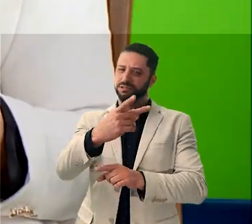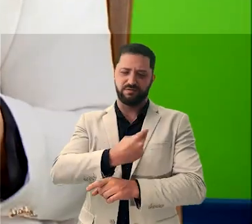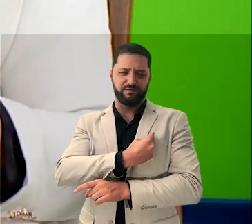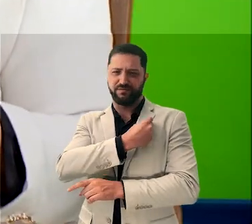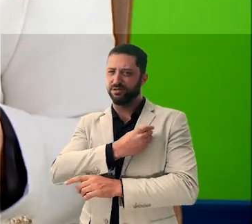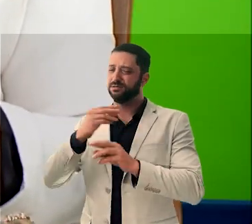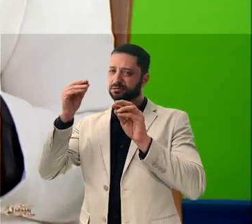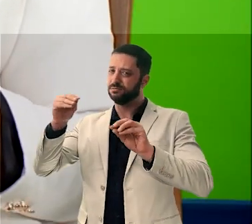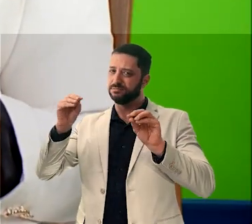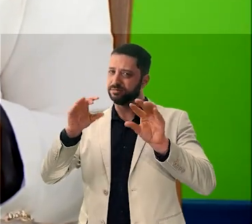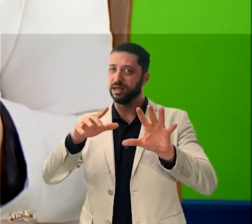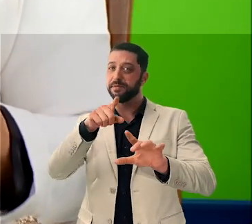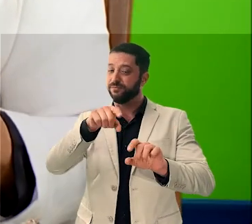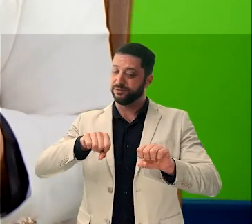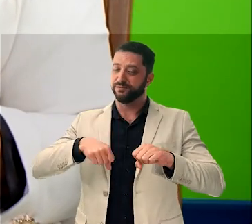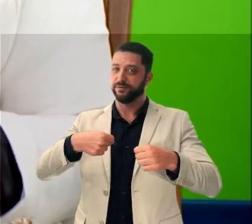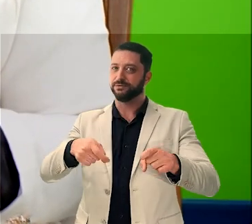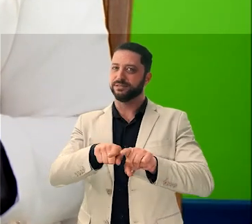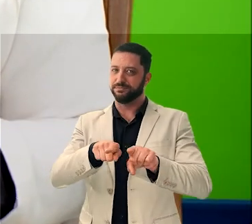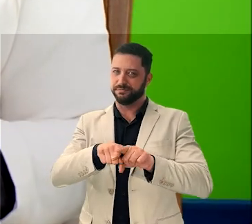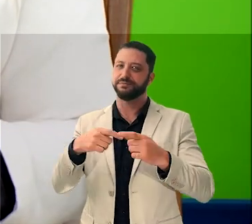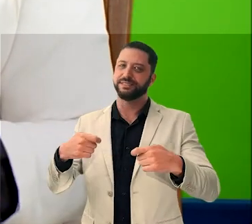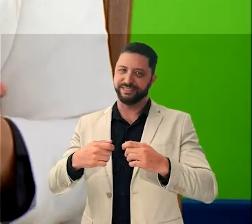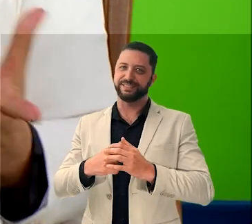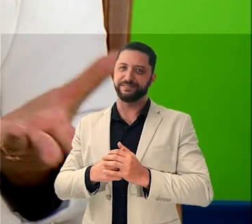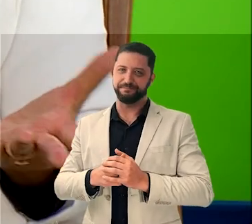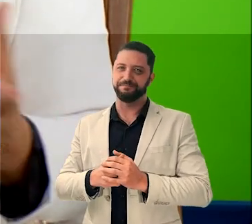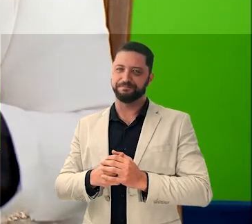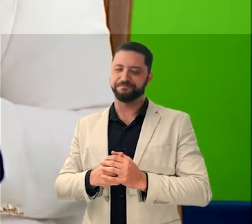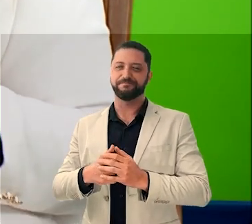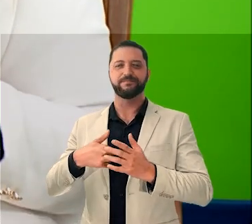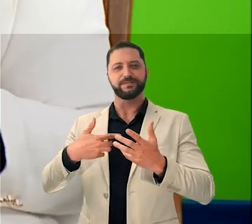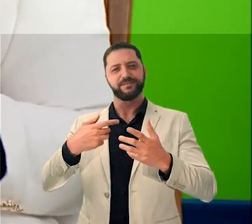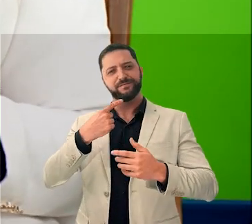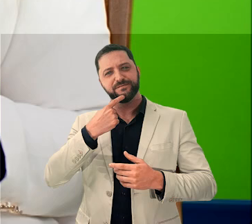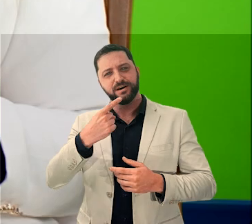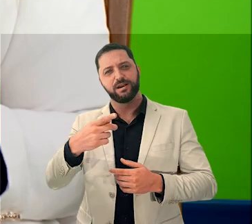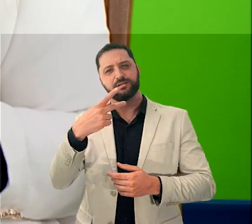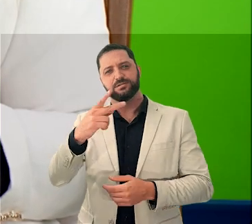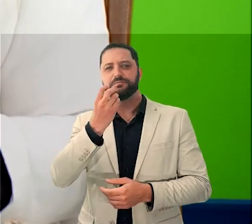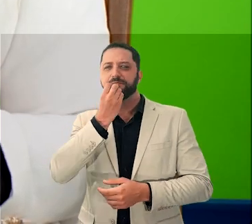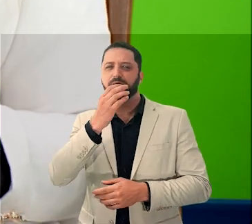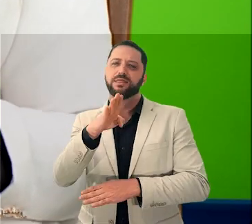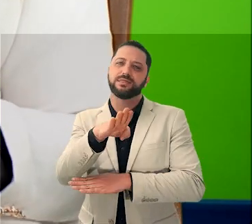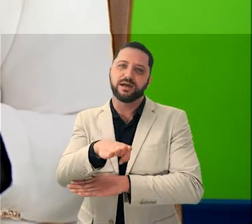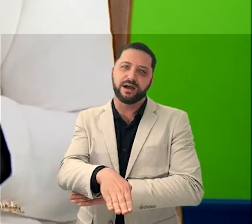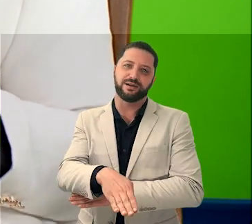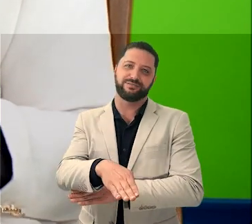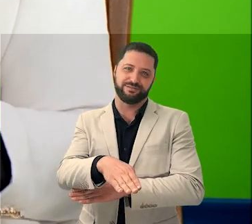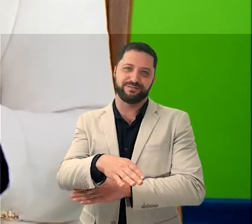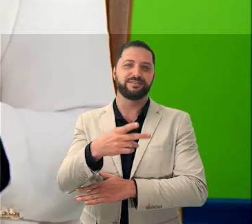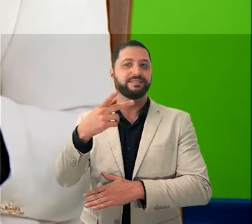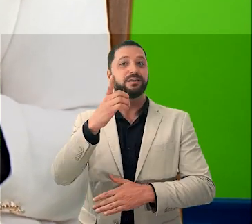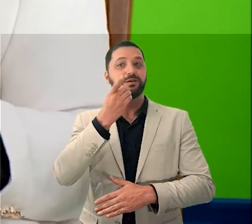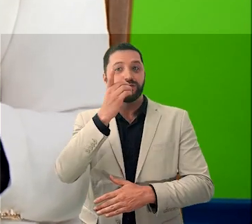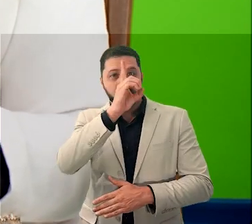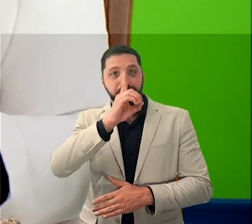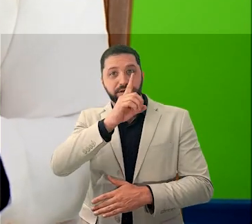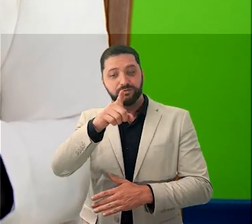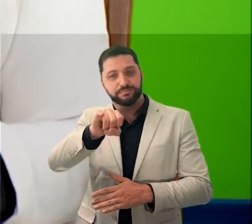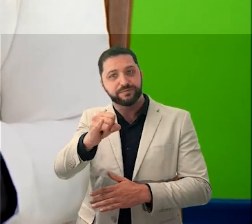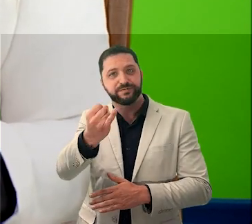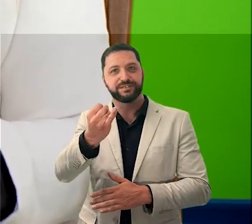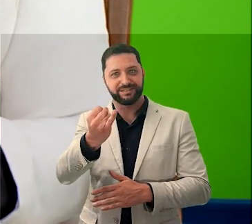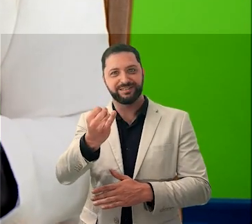o impossível na sua vida, mas o que lhe cabe, você tem que fazer. Amém. Quero te desejar uma ótima tarde, um ótimo final, né? De